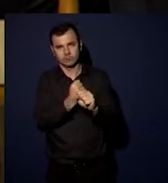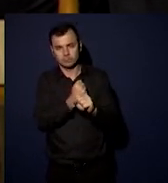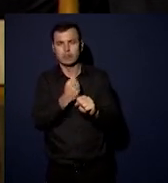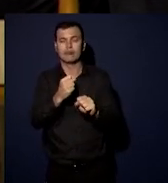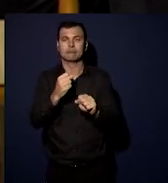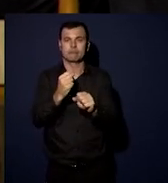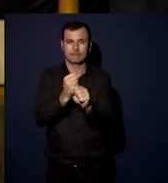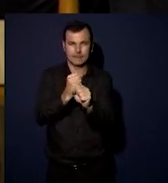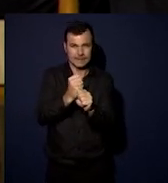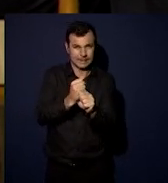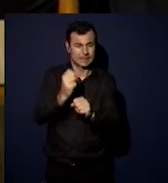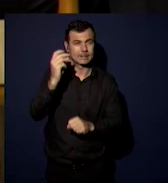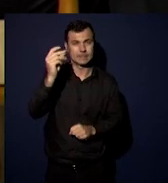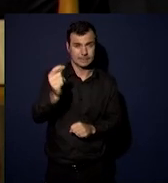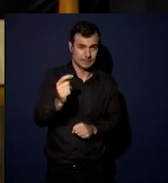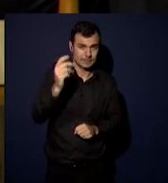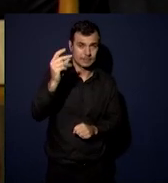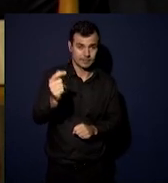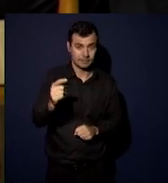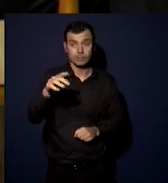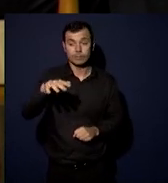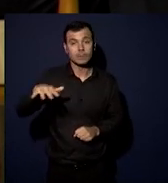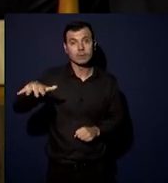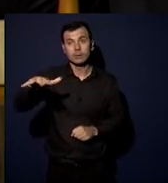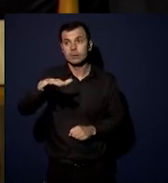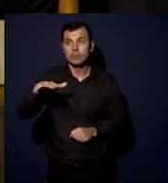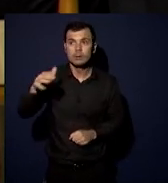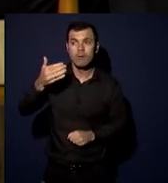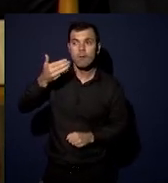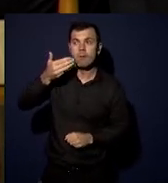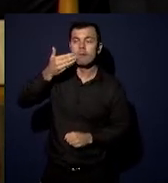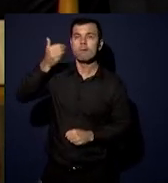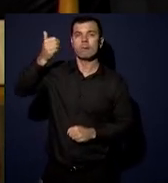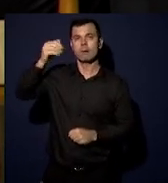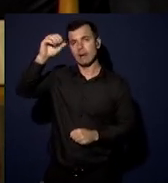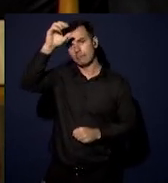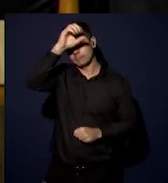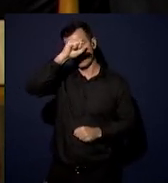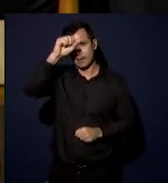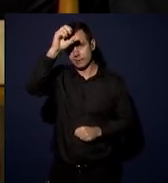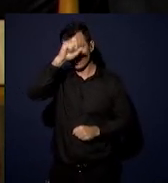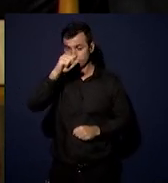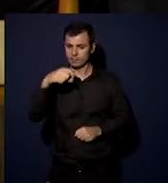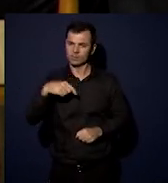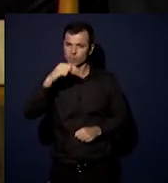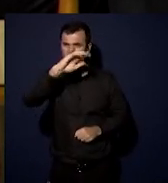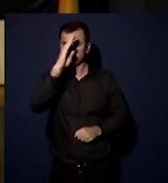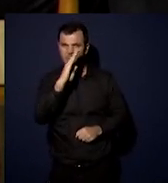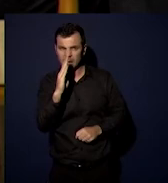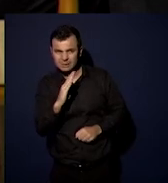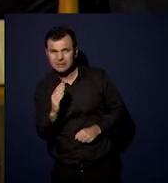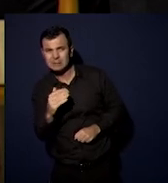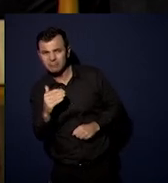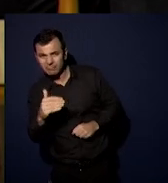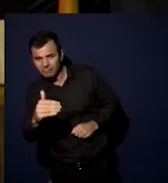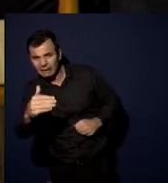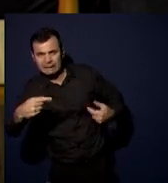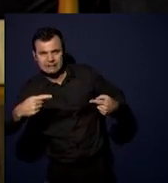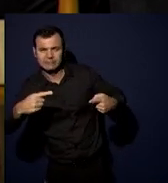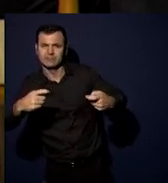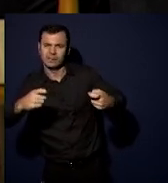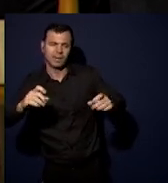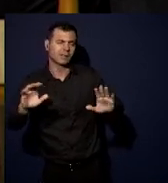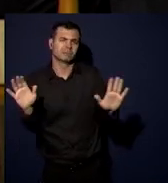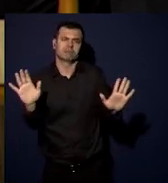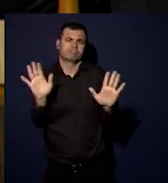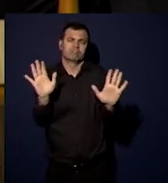que é uma coisa que é uma é uma lição é um indicador antecedente para o Brasil não que o Brasil vai ter alguma guerra aqui alguma